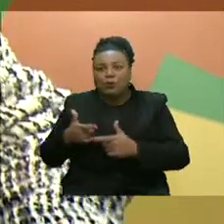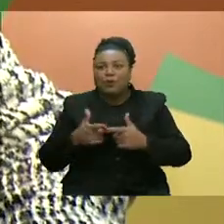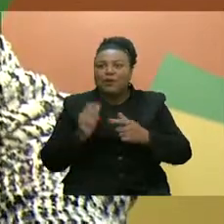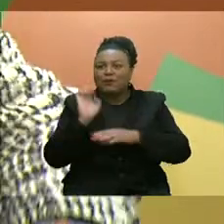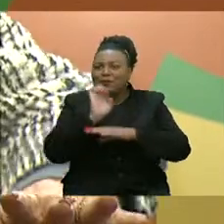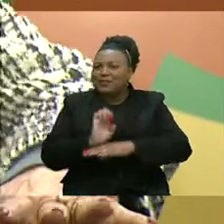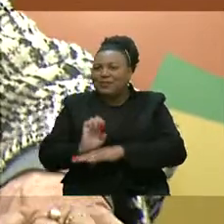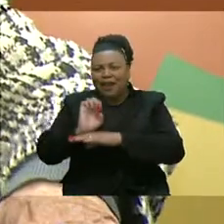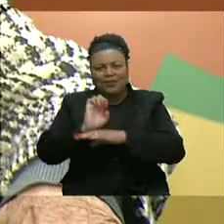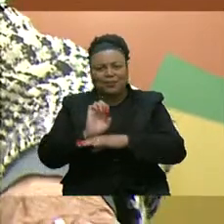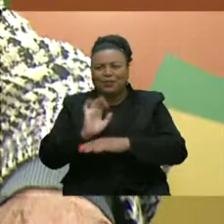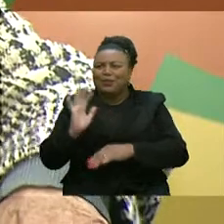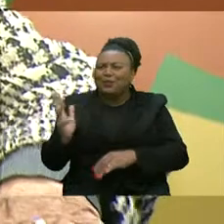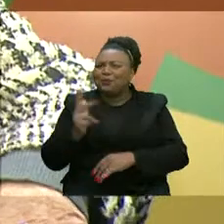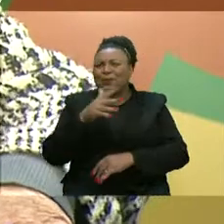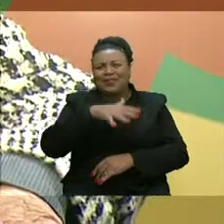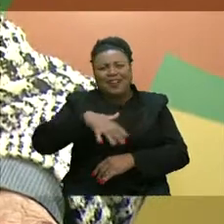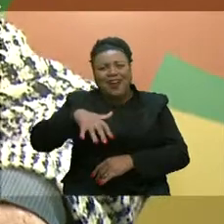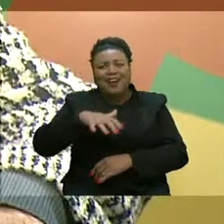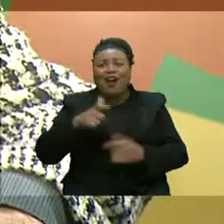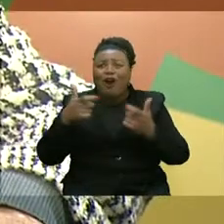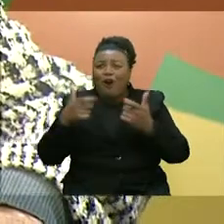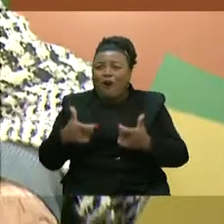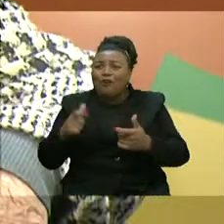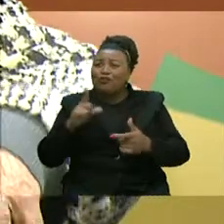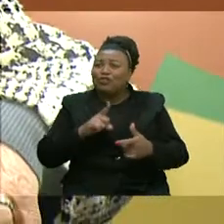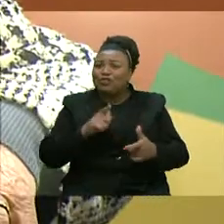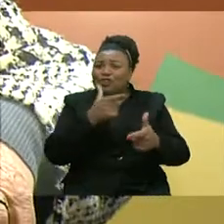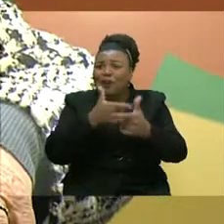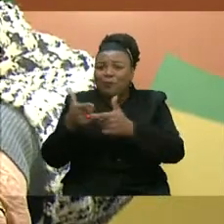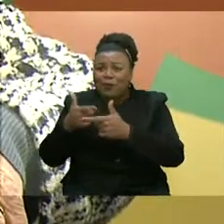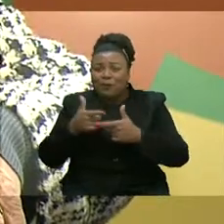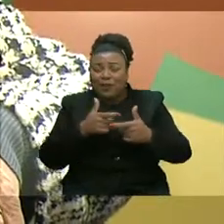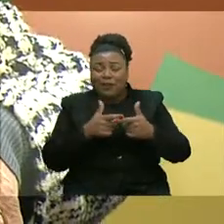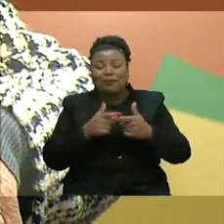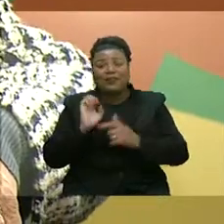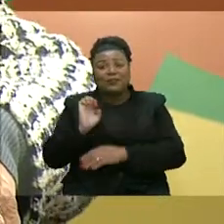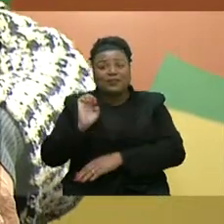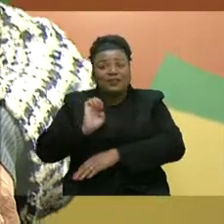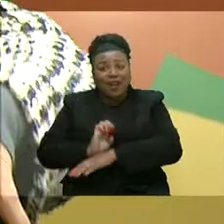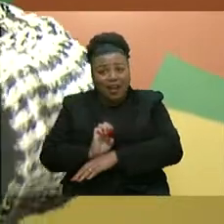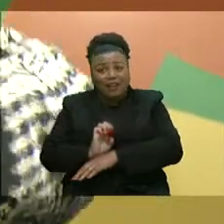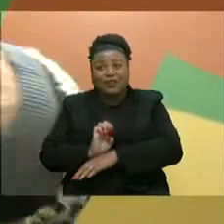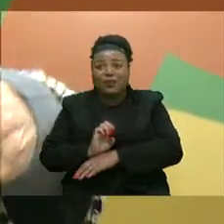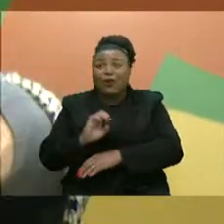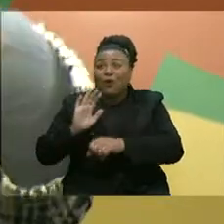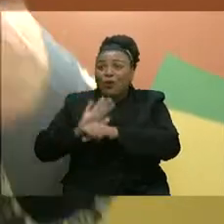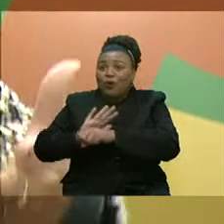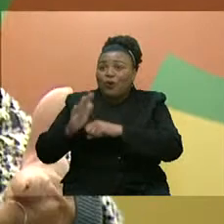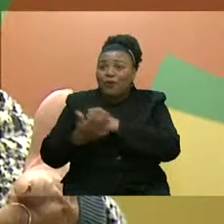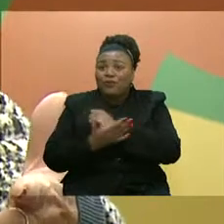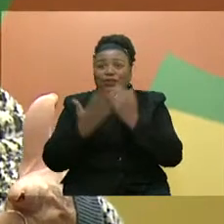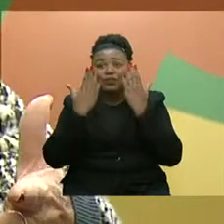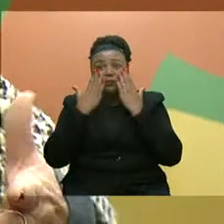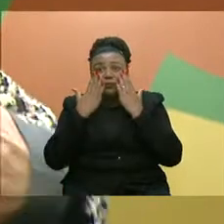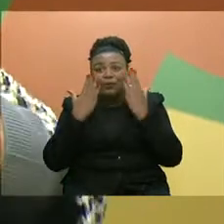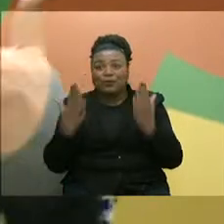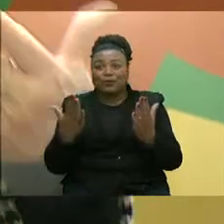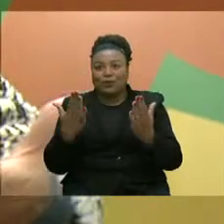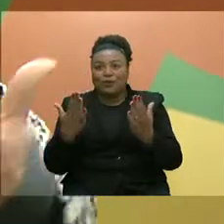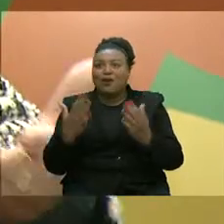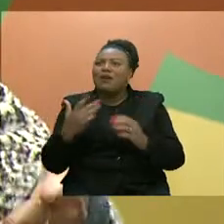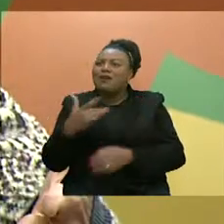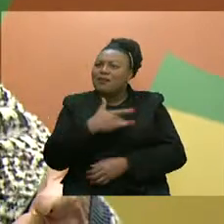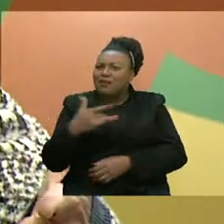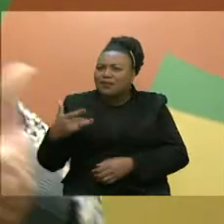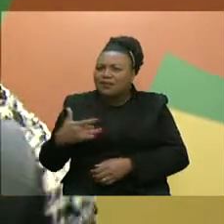todas as áreas. Onde estavam as fragilidades do Estado, o Covid mostrou. E na